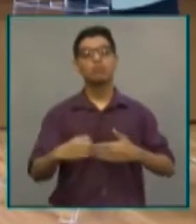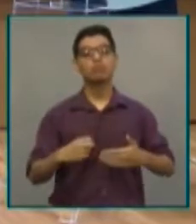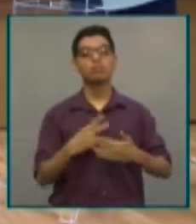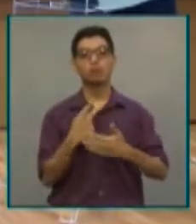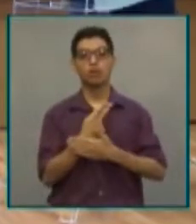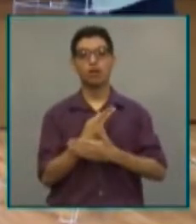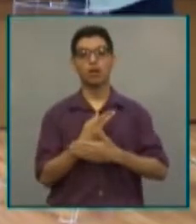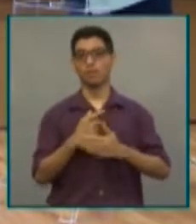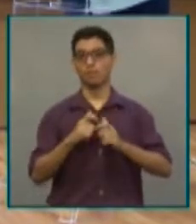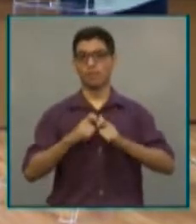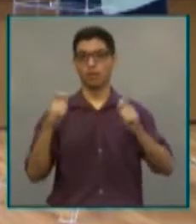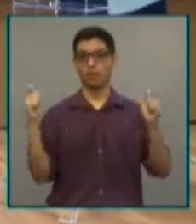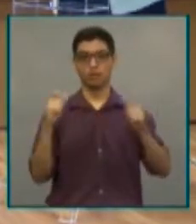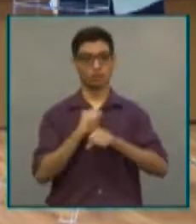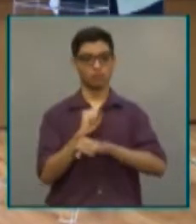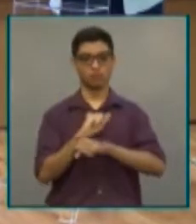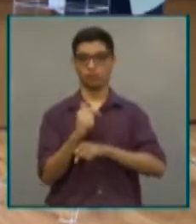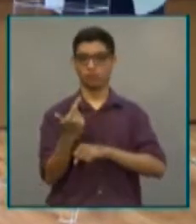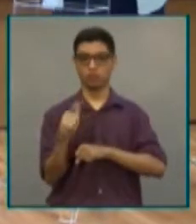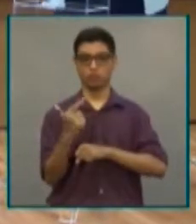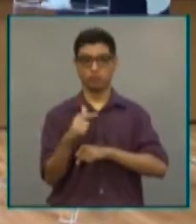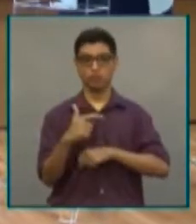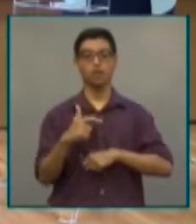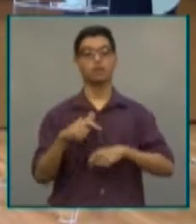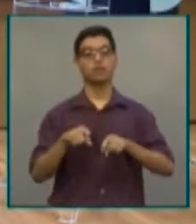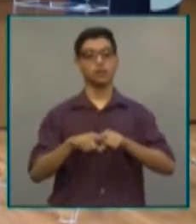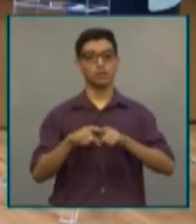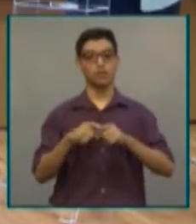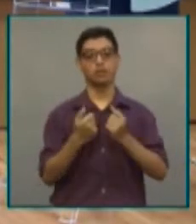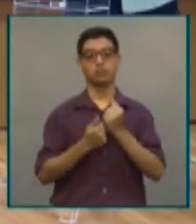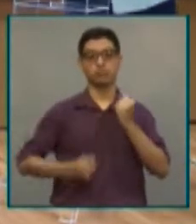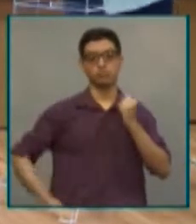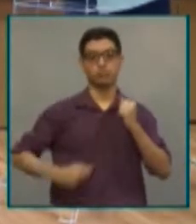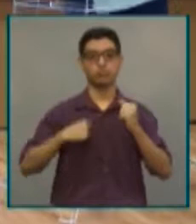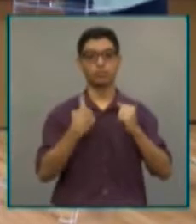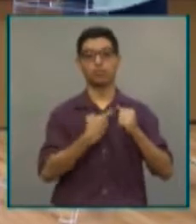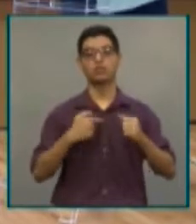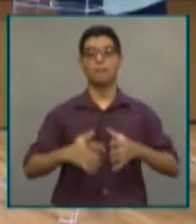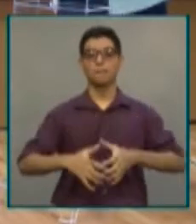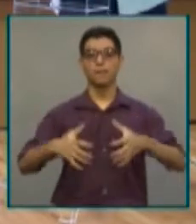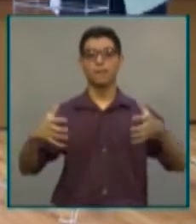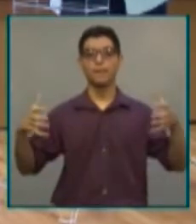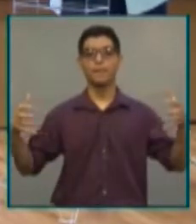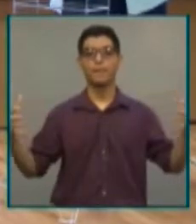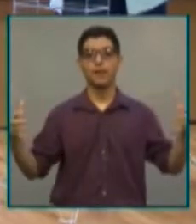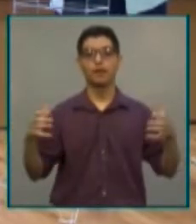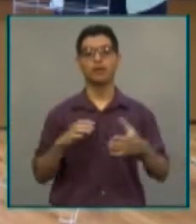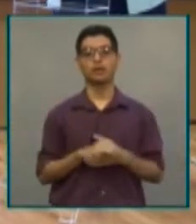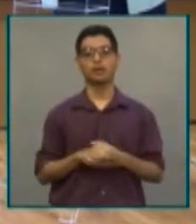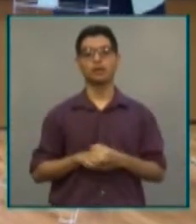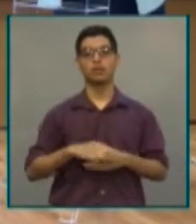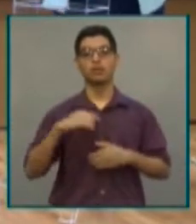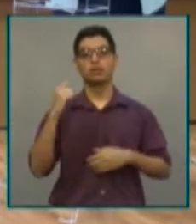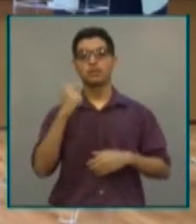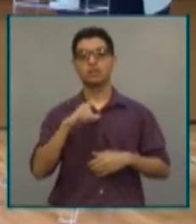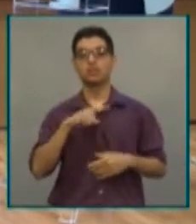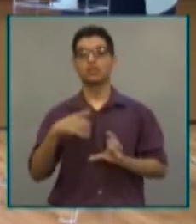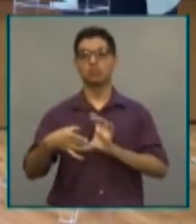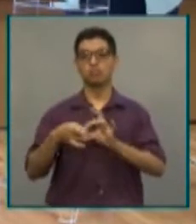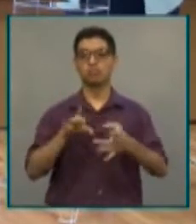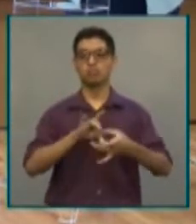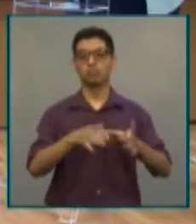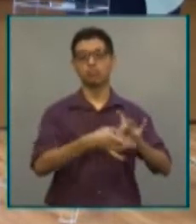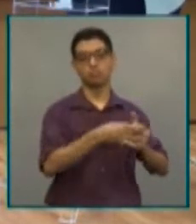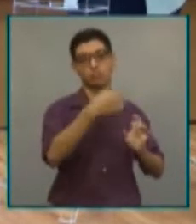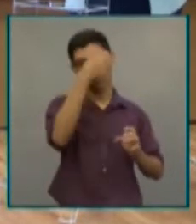E, no decorrer da gestão, iremos ampliar para ser intermunicipal, porque muitos de nós temos